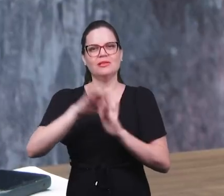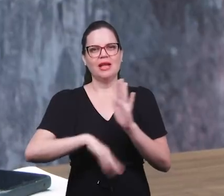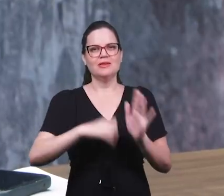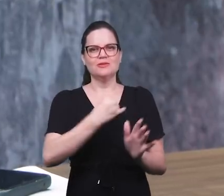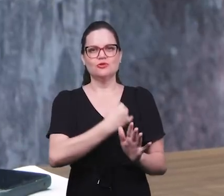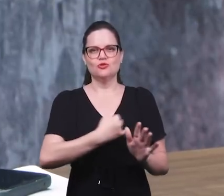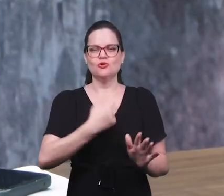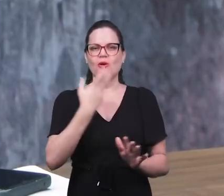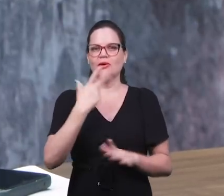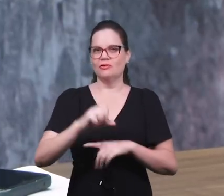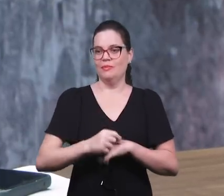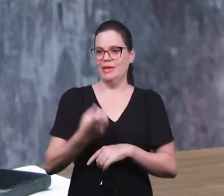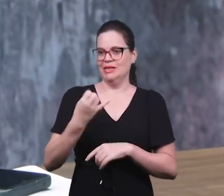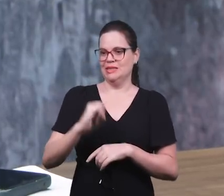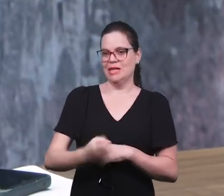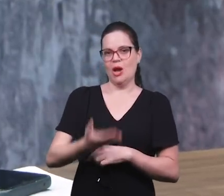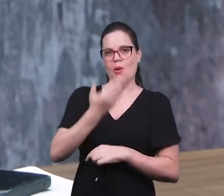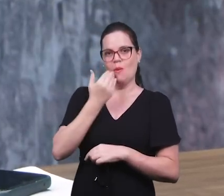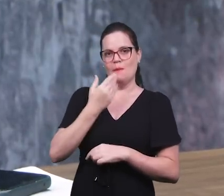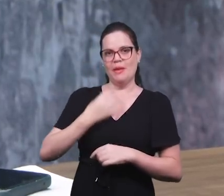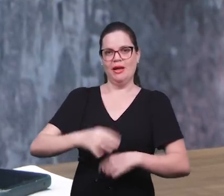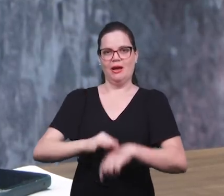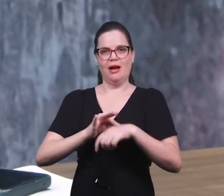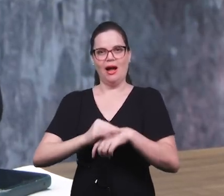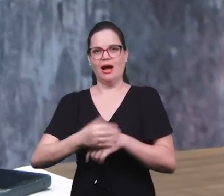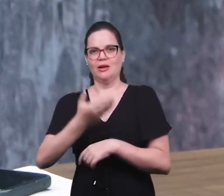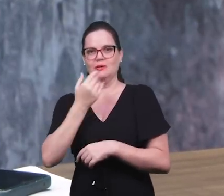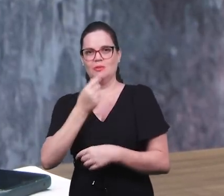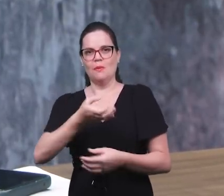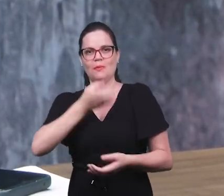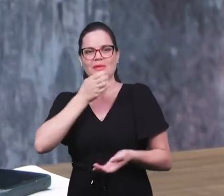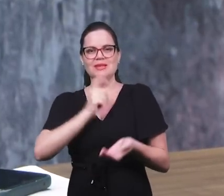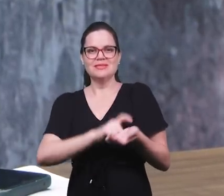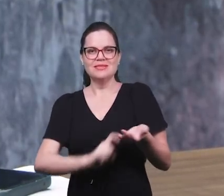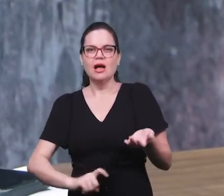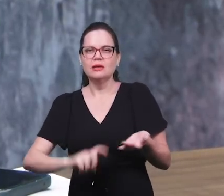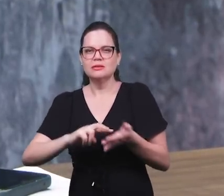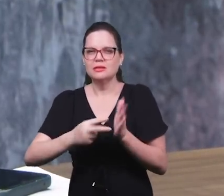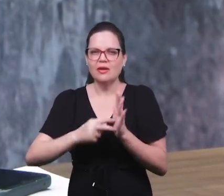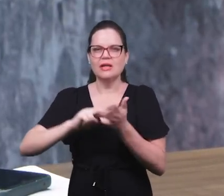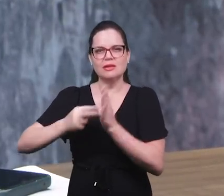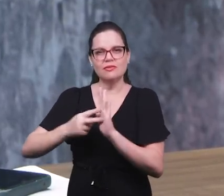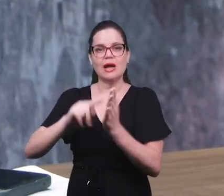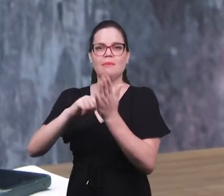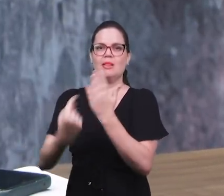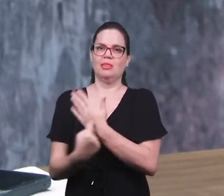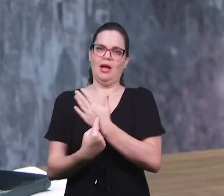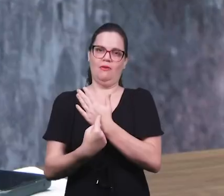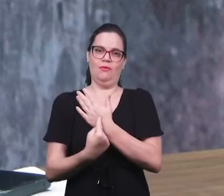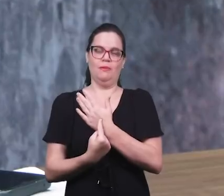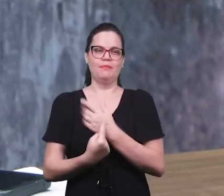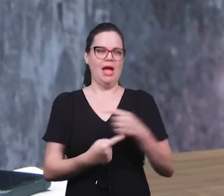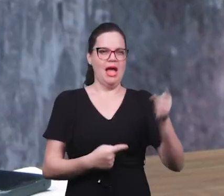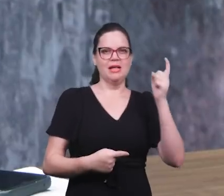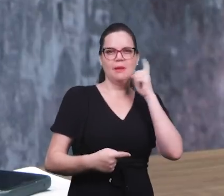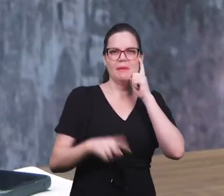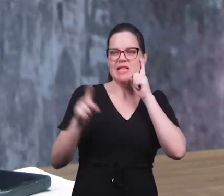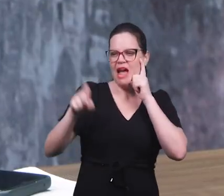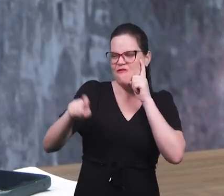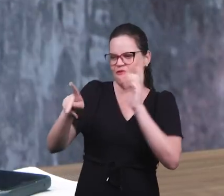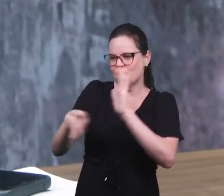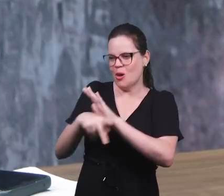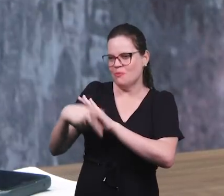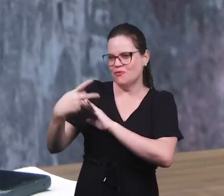não teria participação no reino. Isso era usado para dizer que os cristãos eram canibais, coisas que não faziam o menor